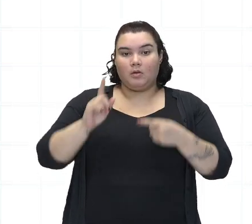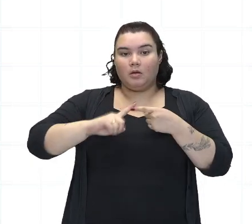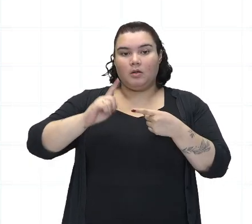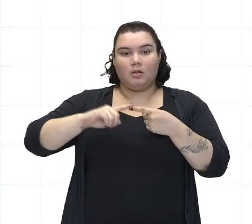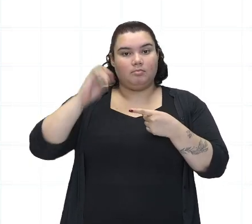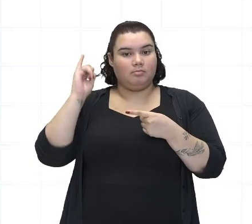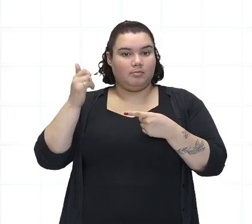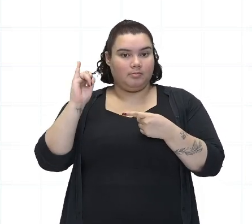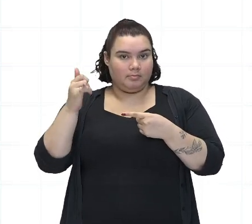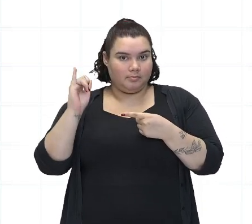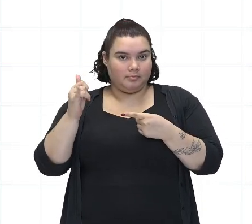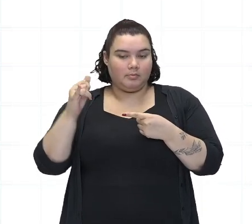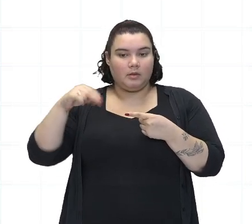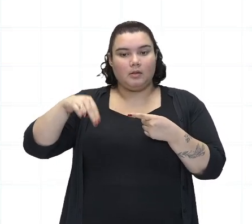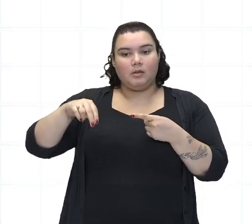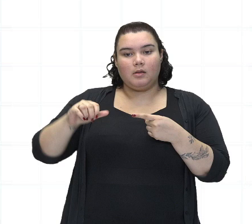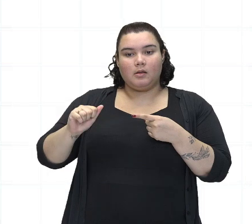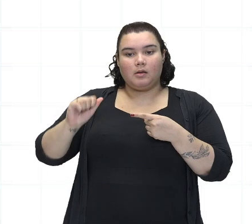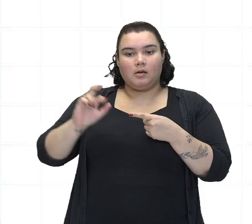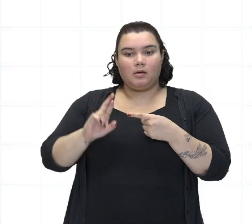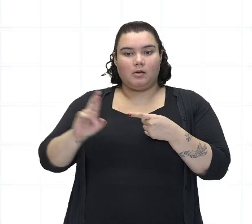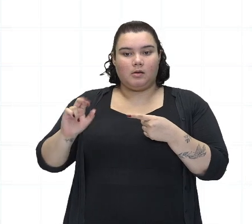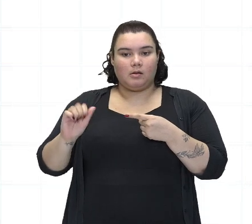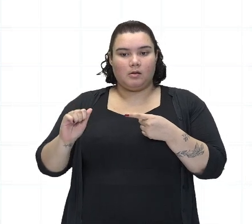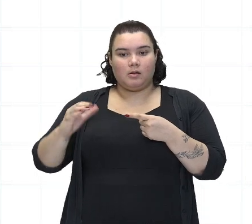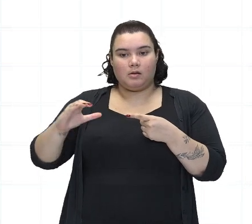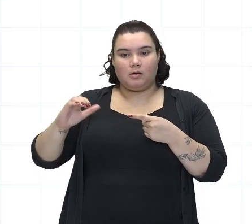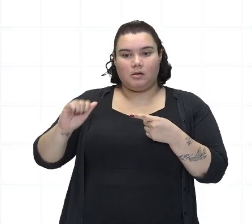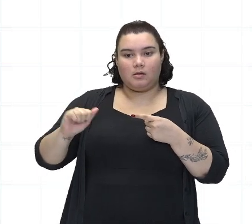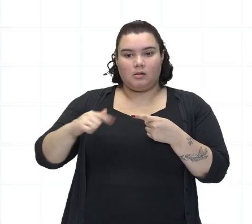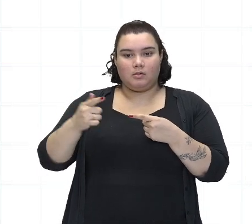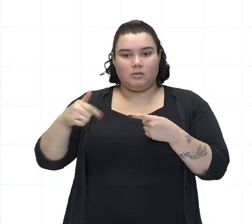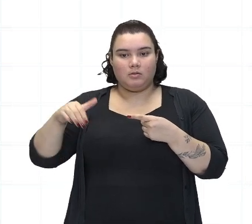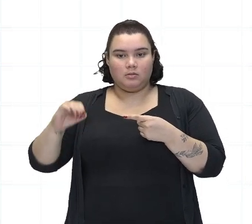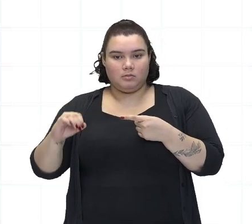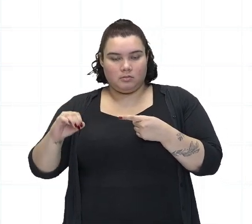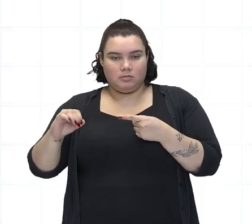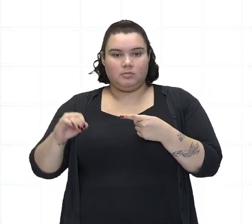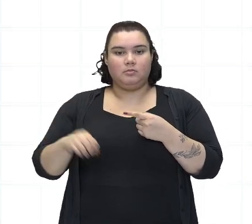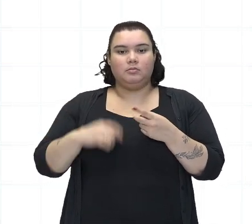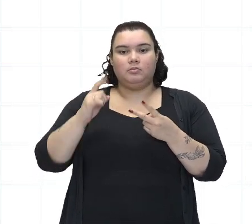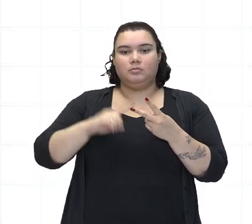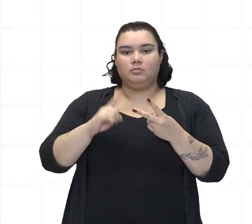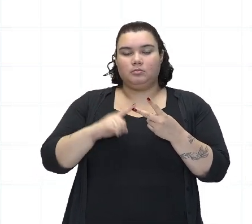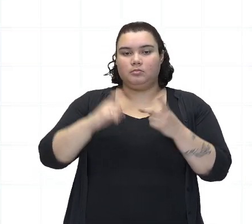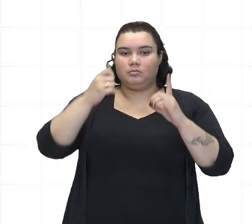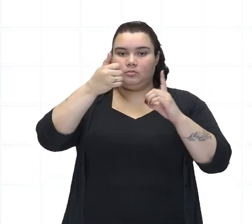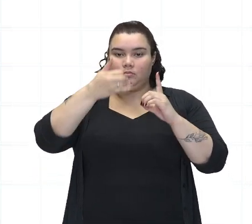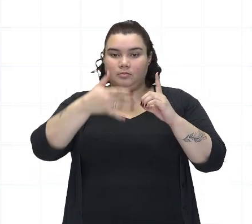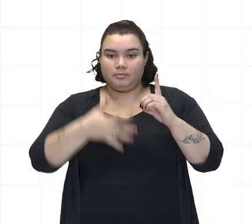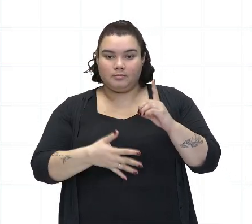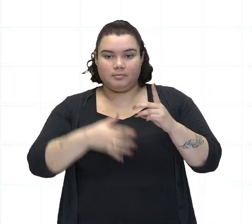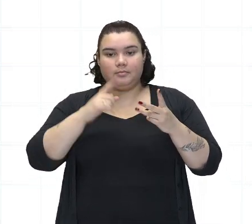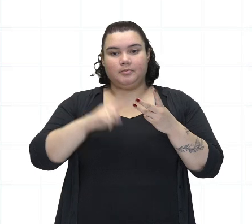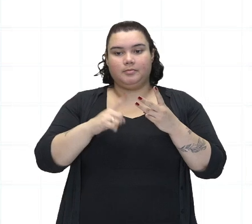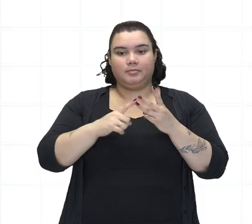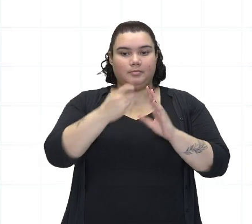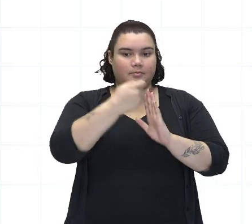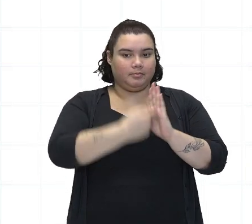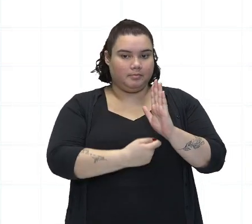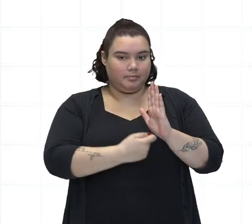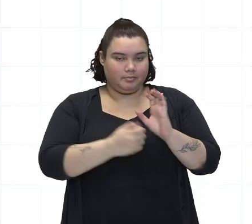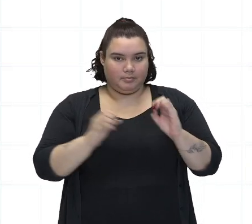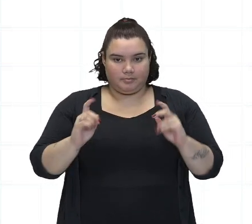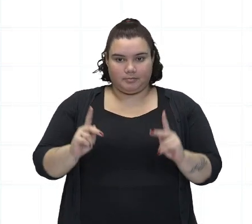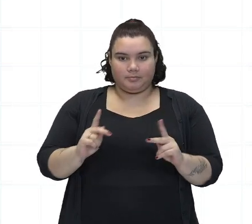narração, certo? Vamos ver aí o conceito de narração. Na verdade, é narração, descrição e dissertação. Mas